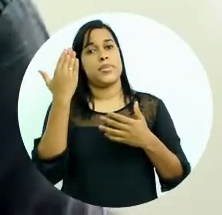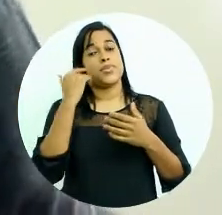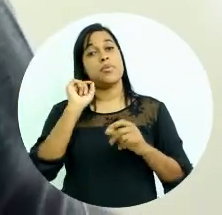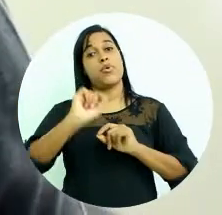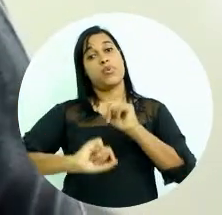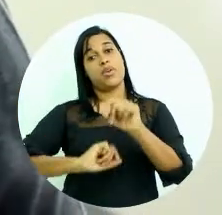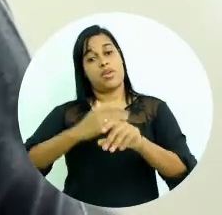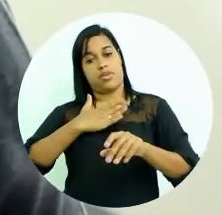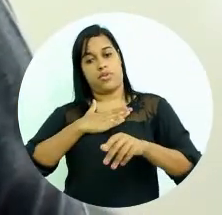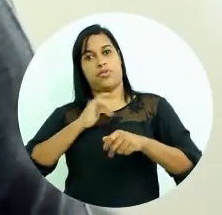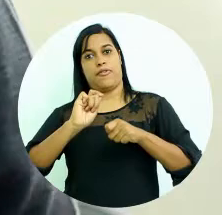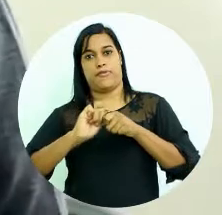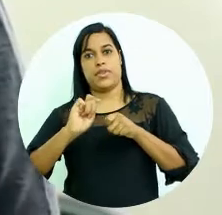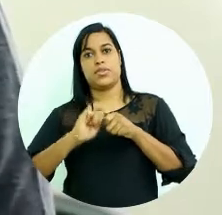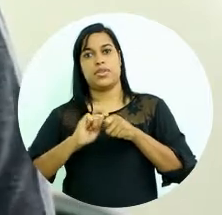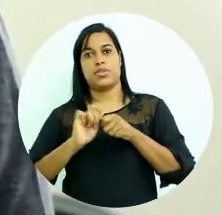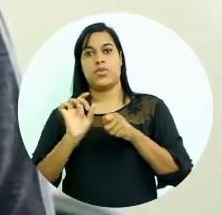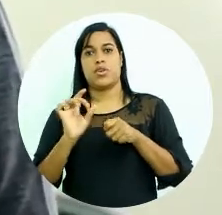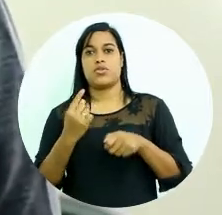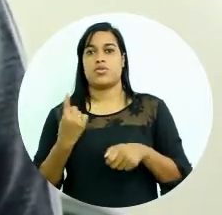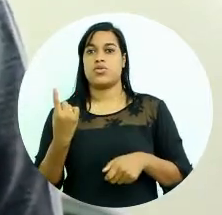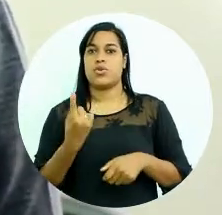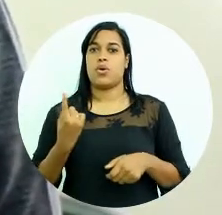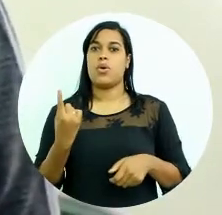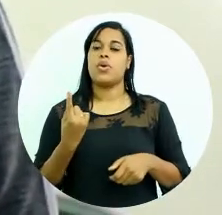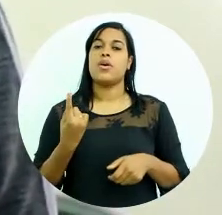é que eu estou produzindo. Então, é só